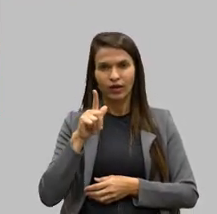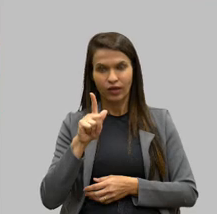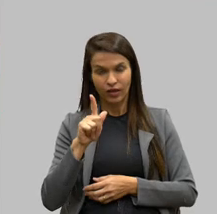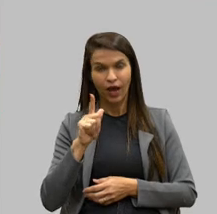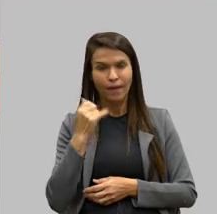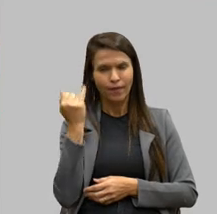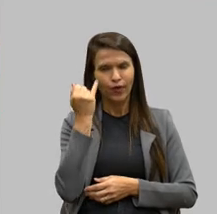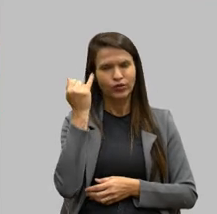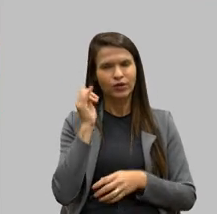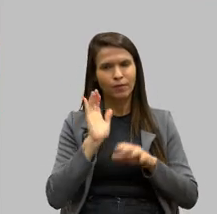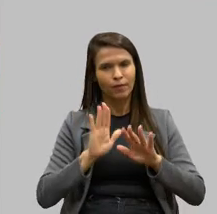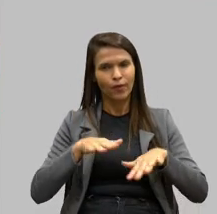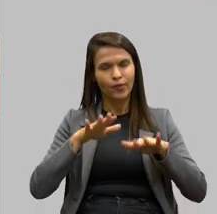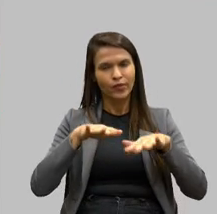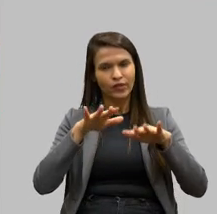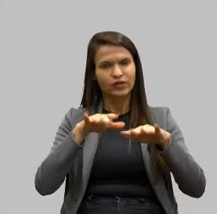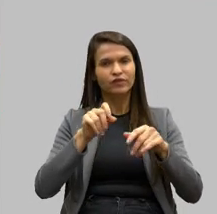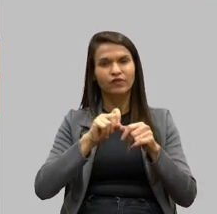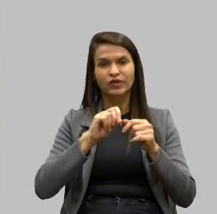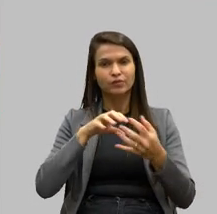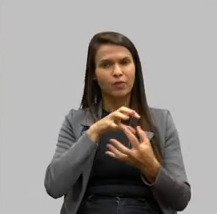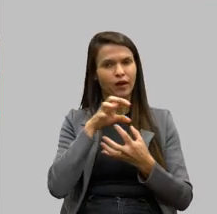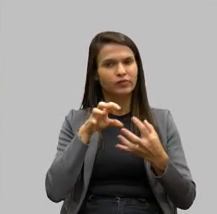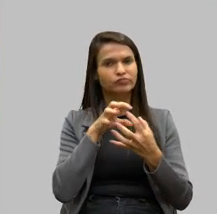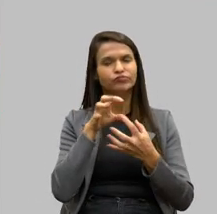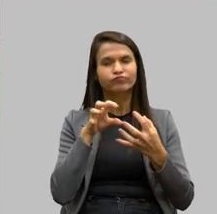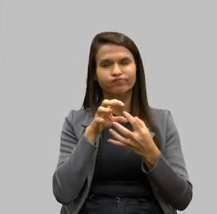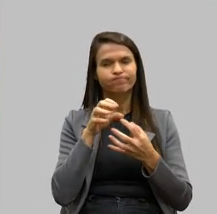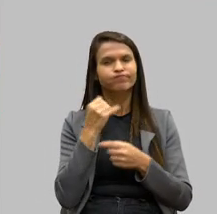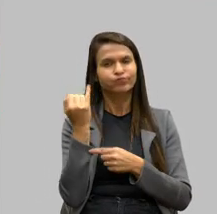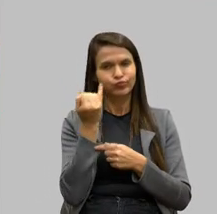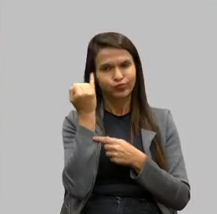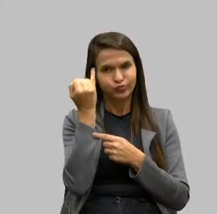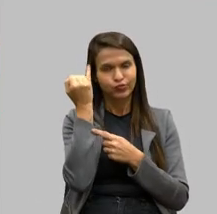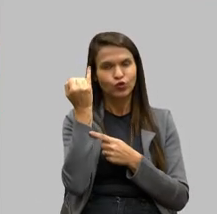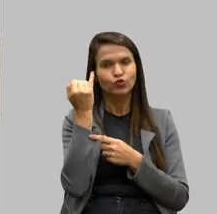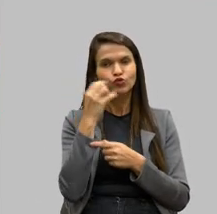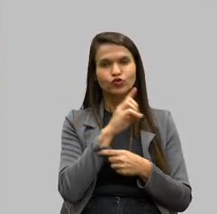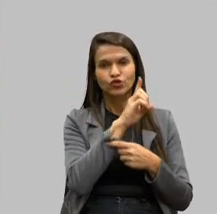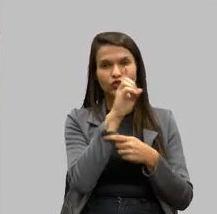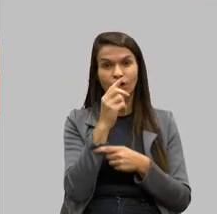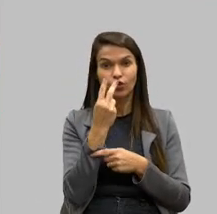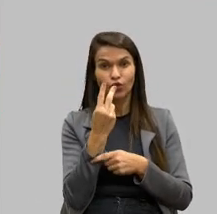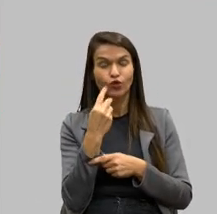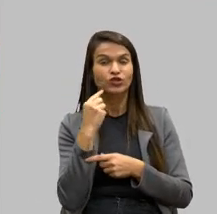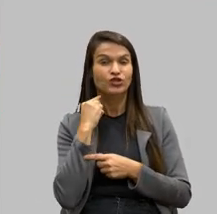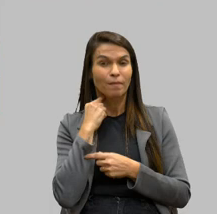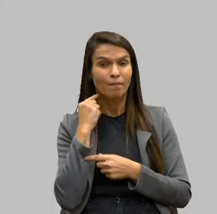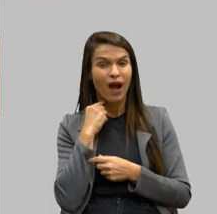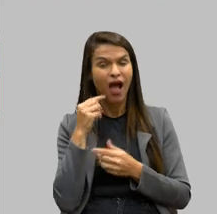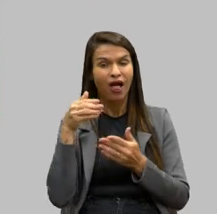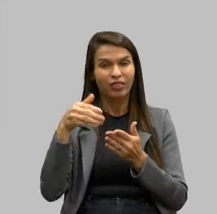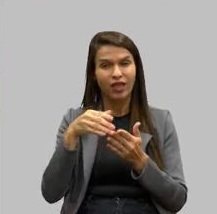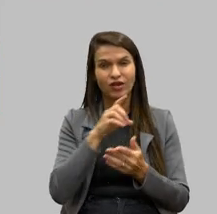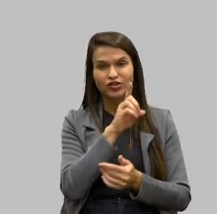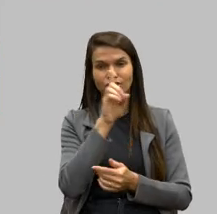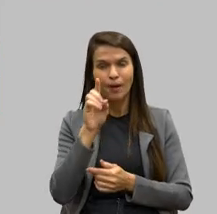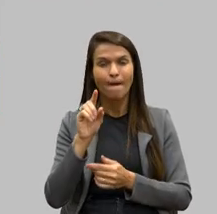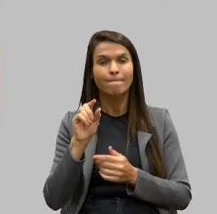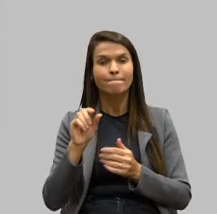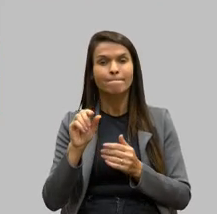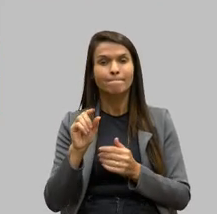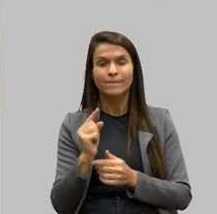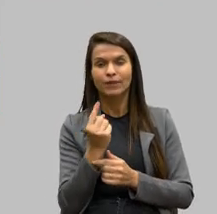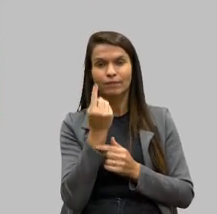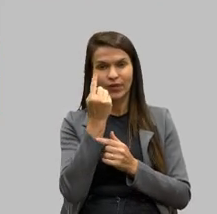categoria que fez uma greve vitoriosa, massiva, do dia 2 de maio até o dia... vai dar o dia 1º de julho,